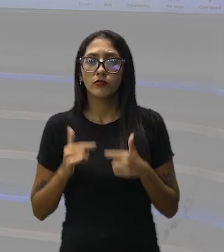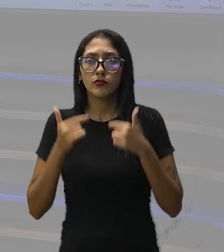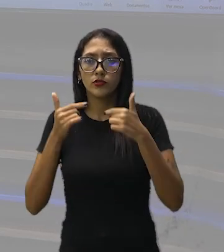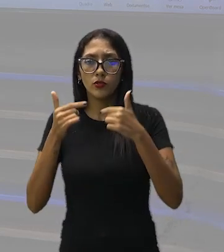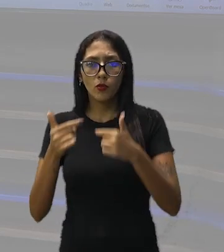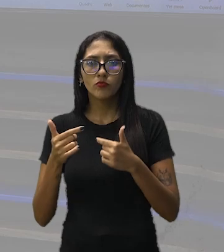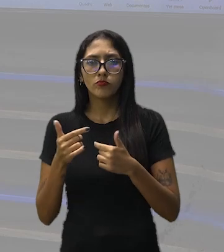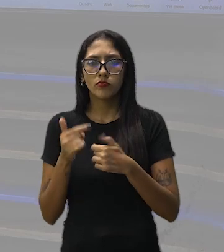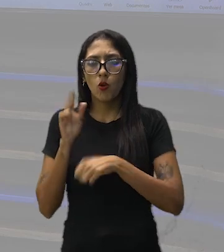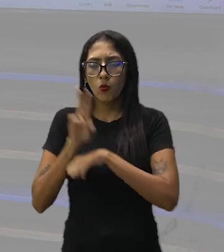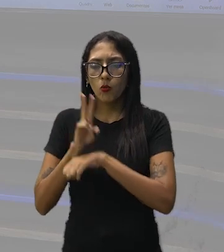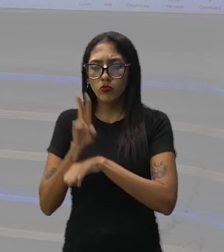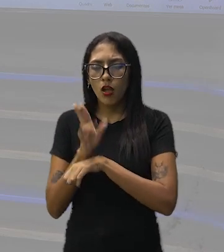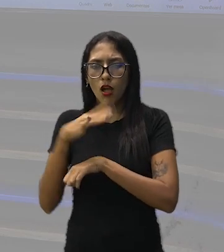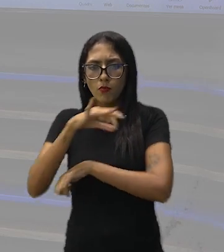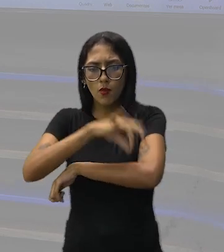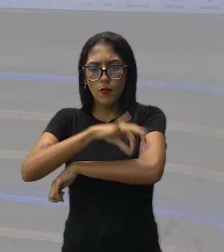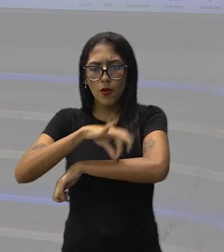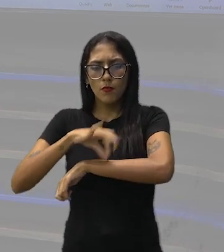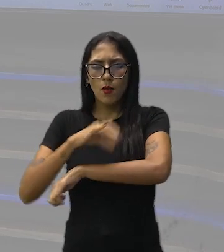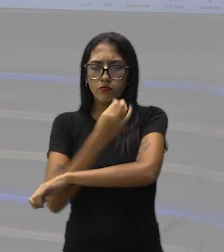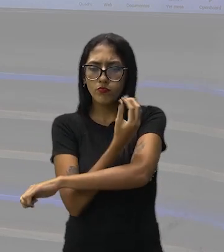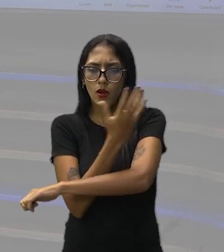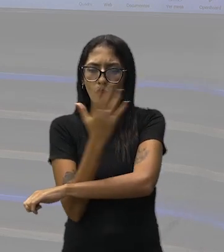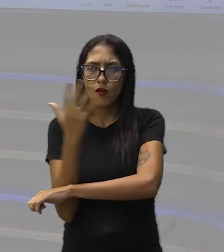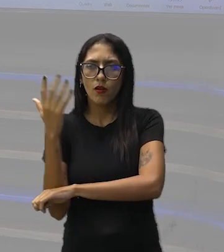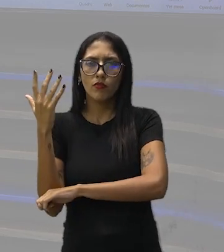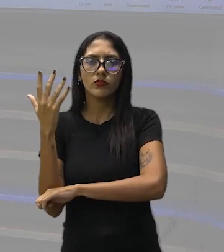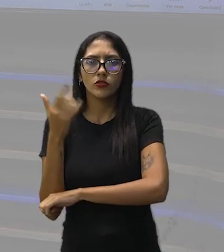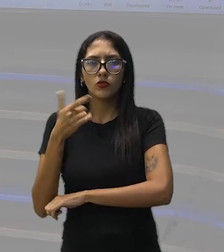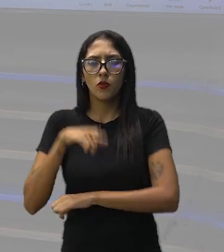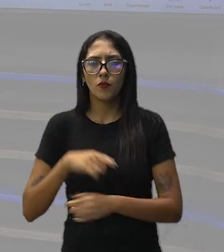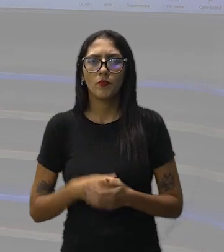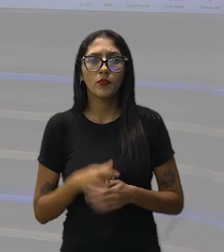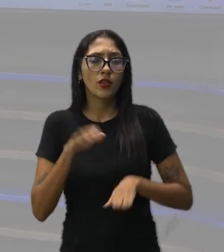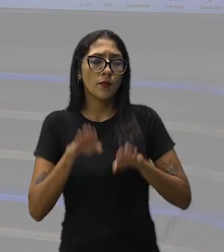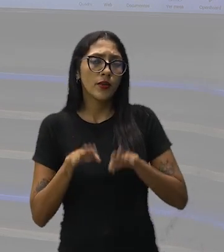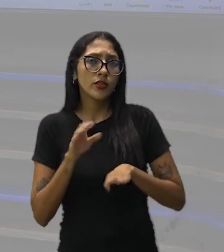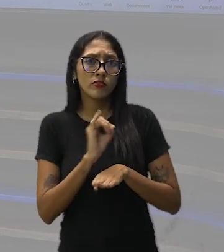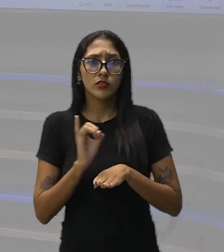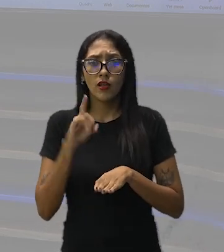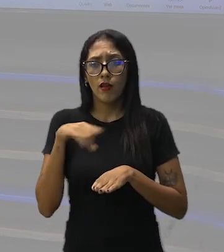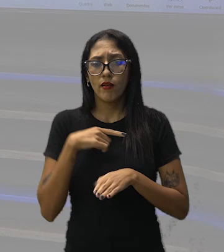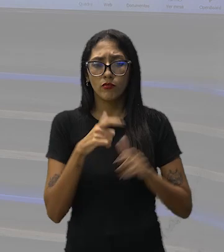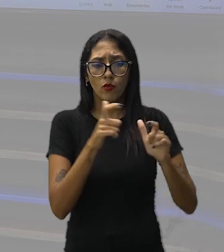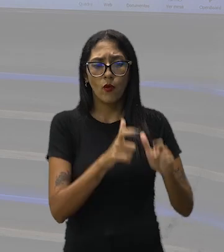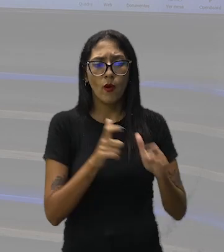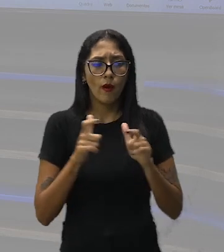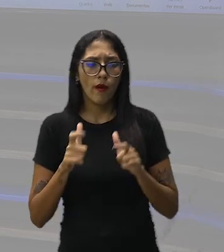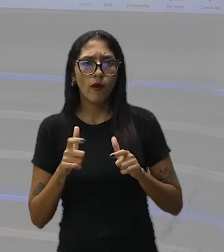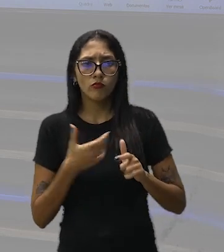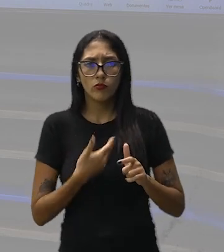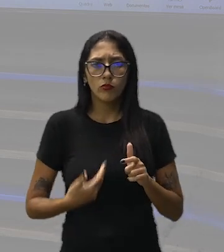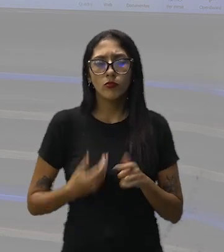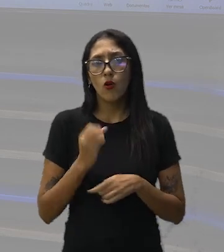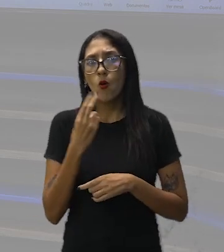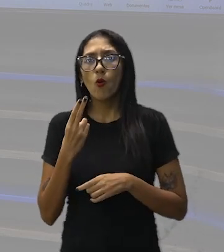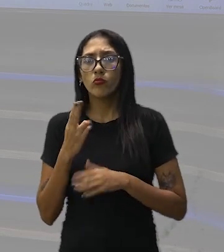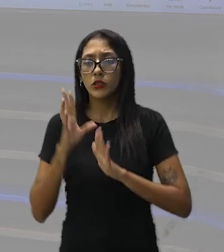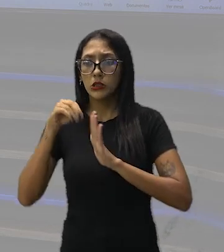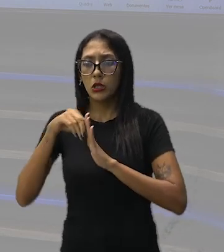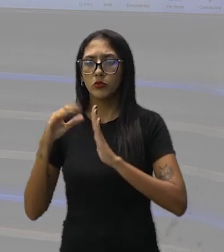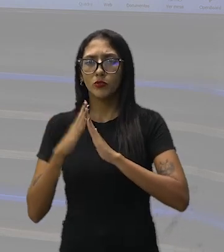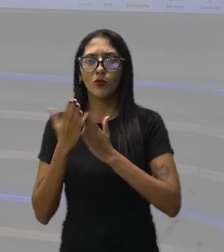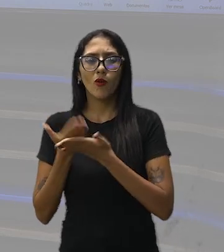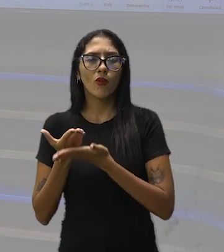reflorestamento, independente de ser em algum setor público, de ser na sua escola, tá? Então,